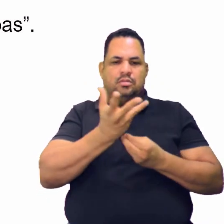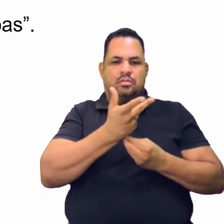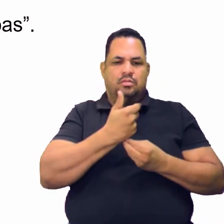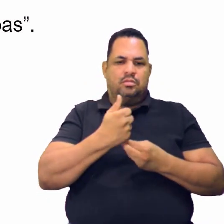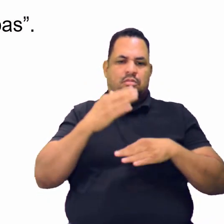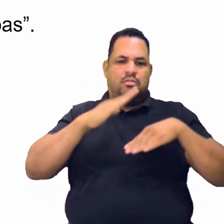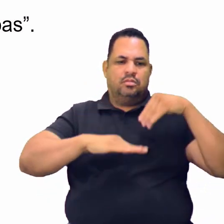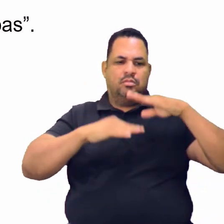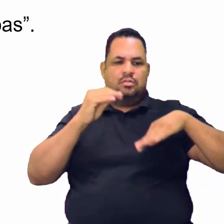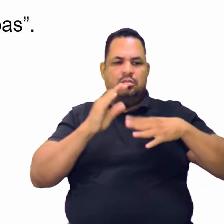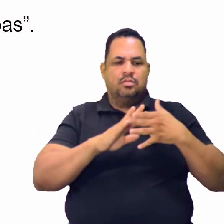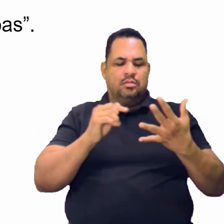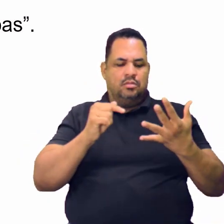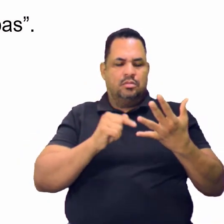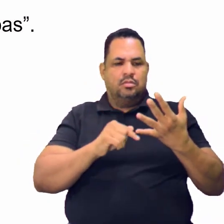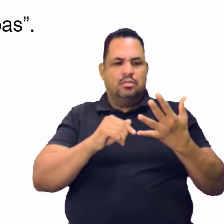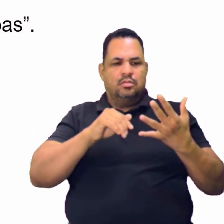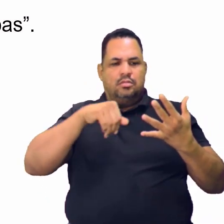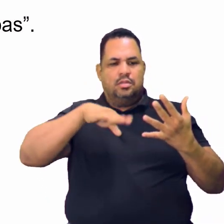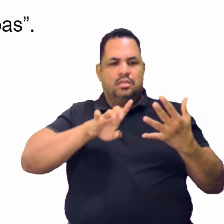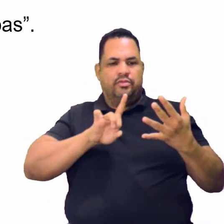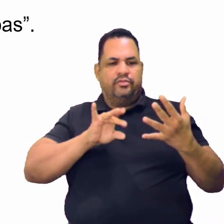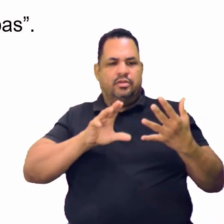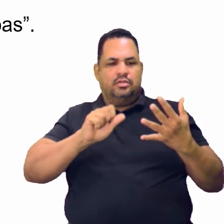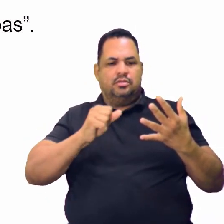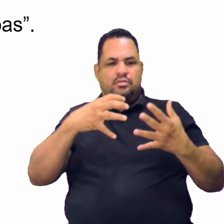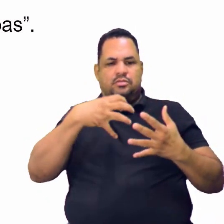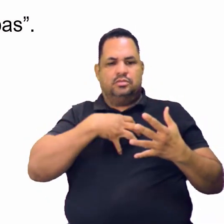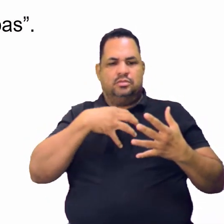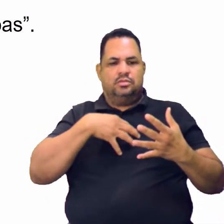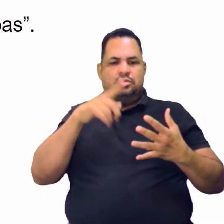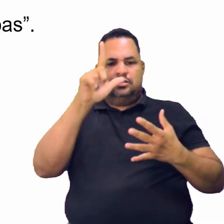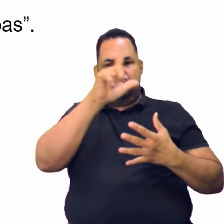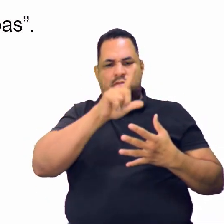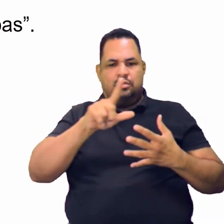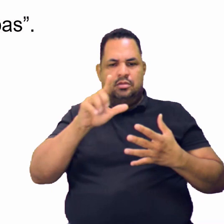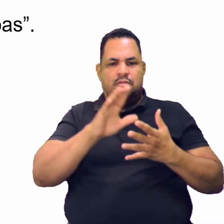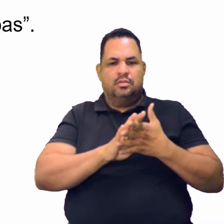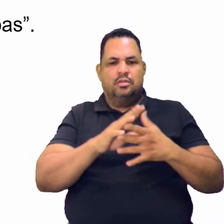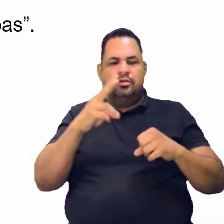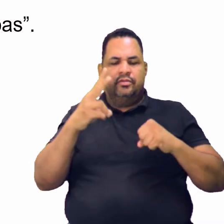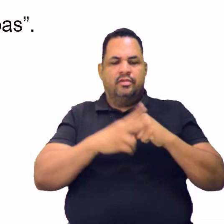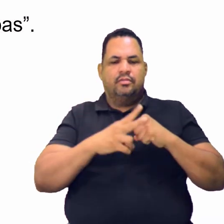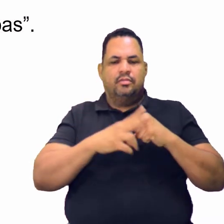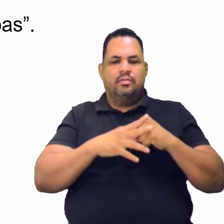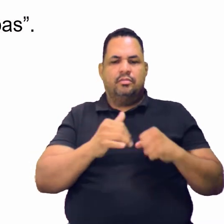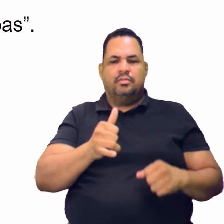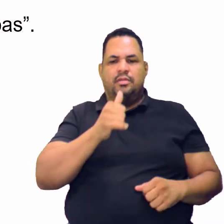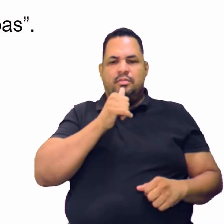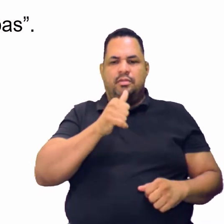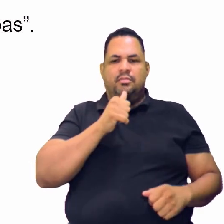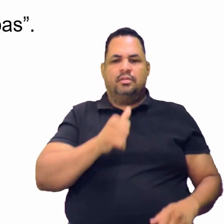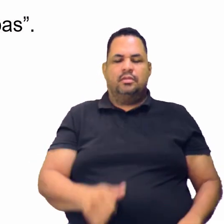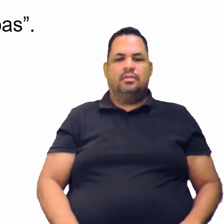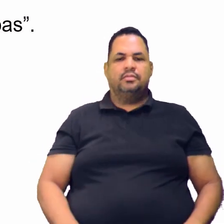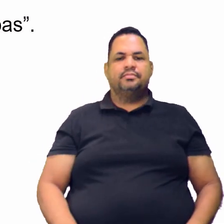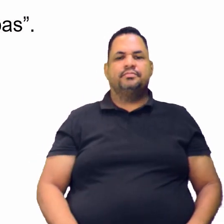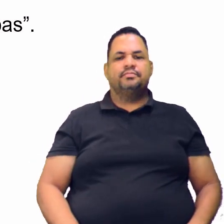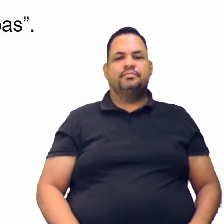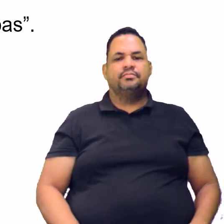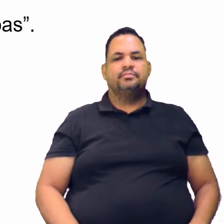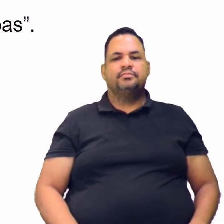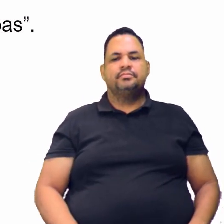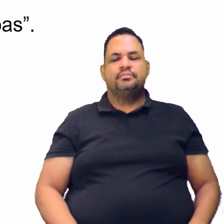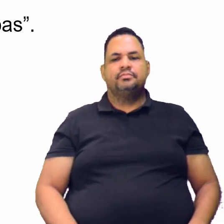artistas. E metaforização do sentido literal do verbo beber. E